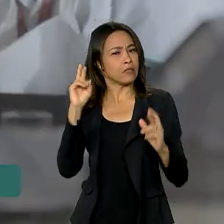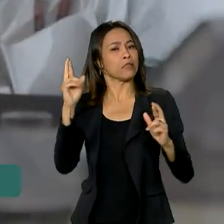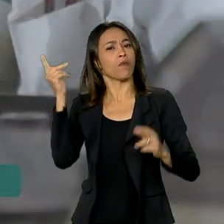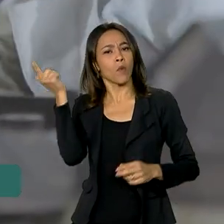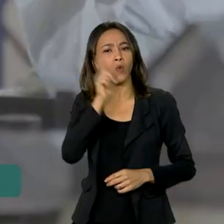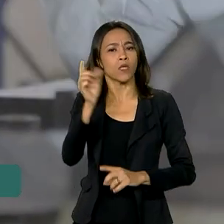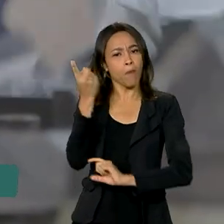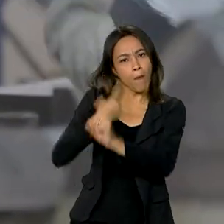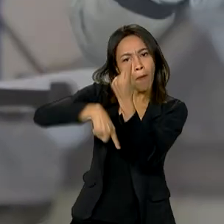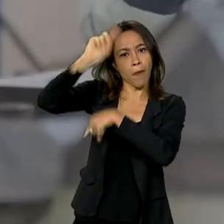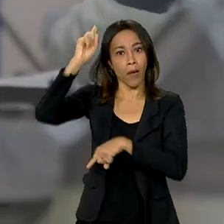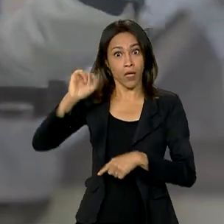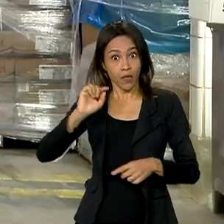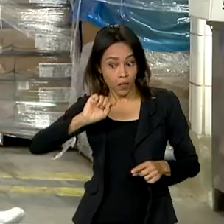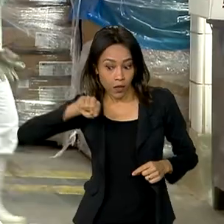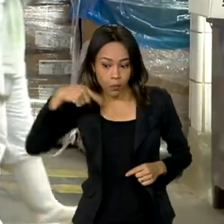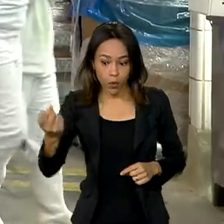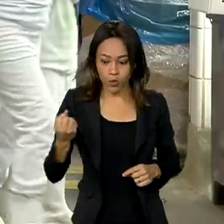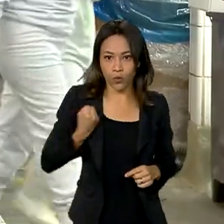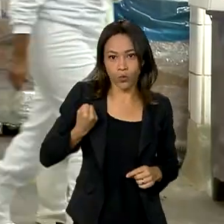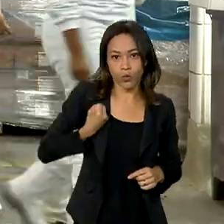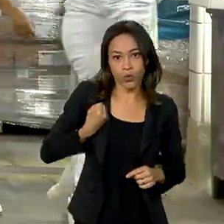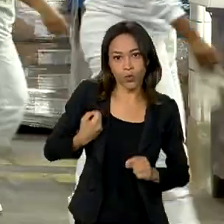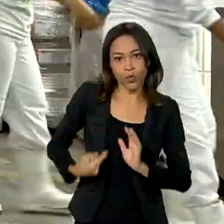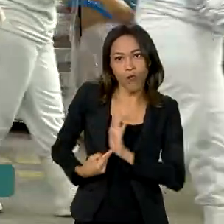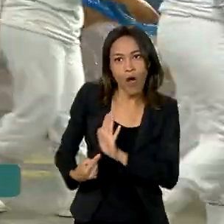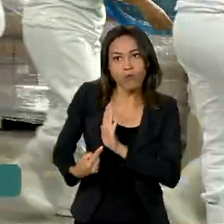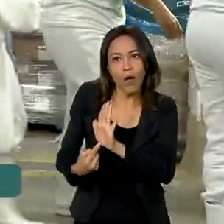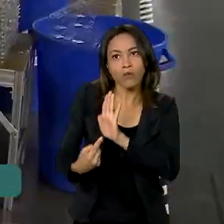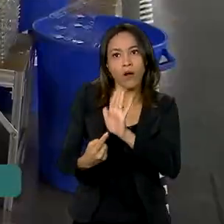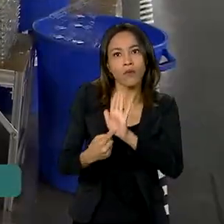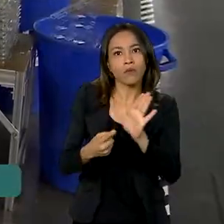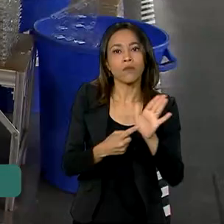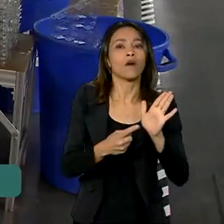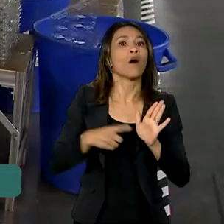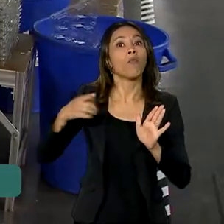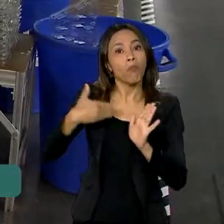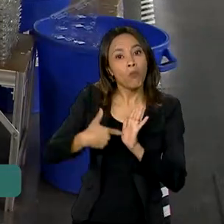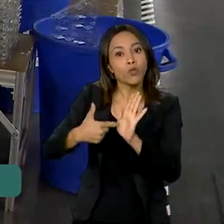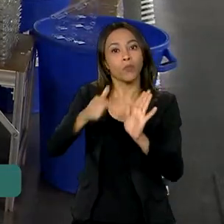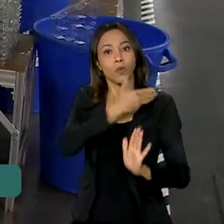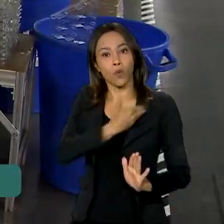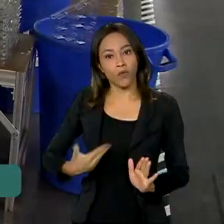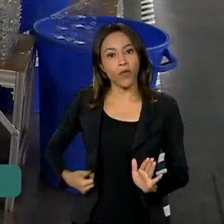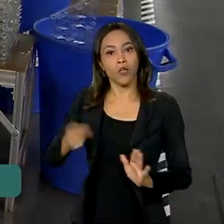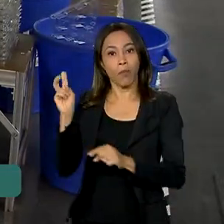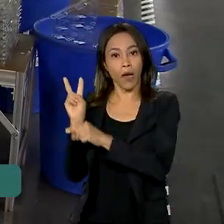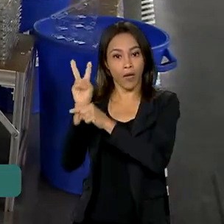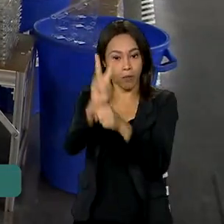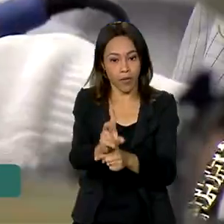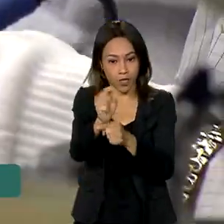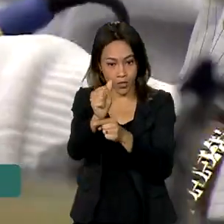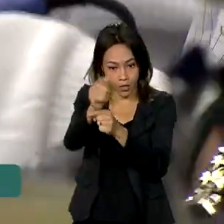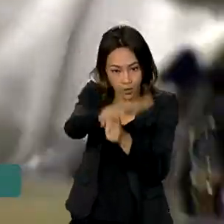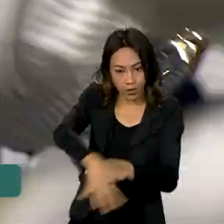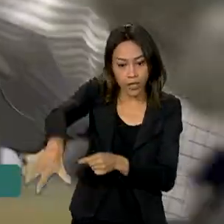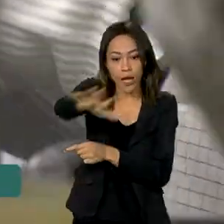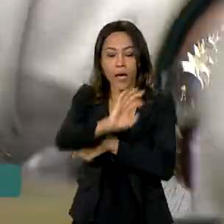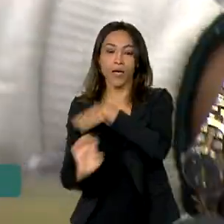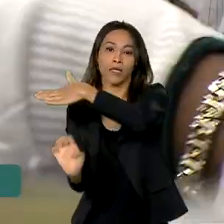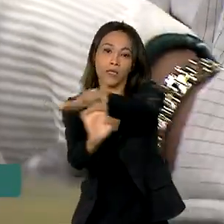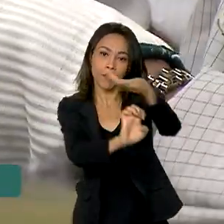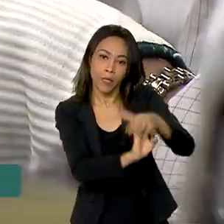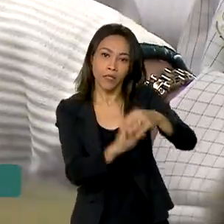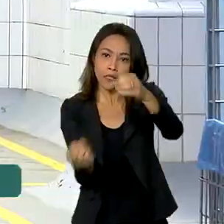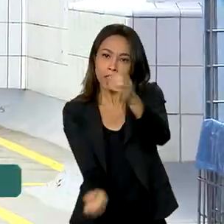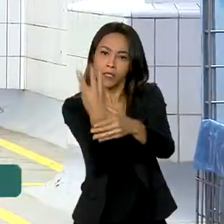ano depois, os números mostram que as ações adotadas pelo governo para viabilizar crédito para o setor produtivo e gerar